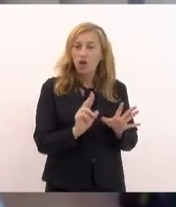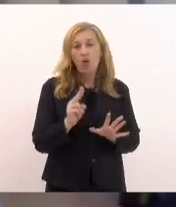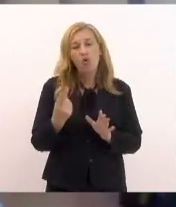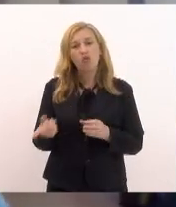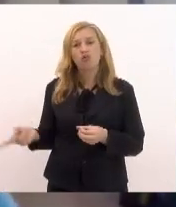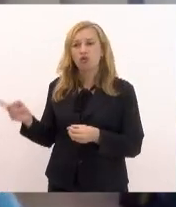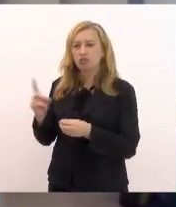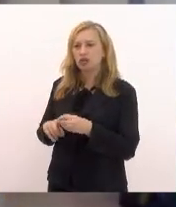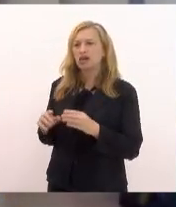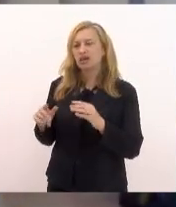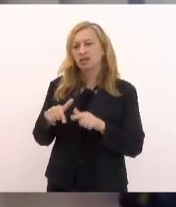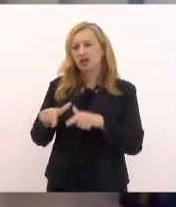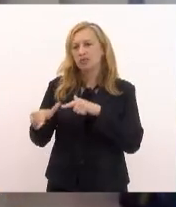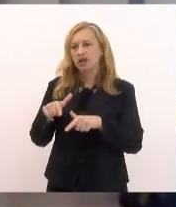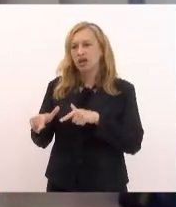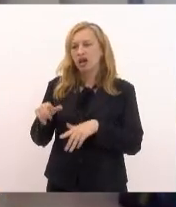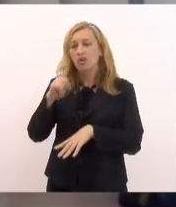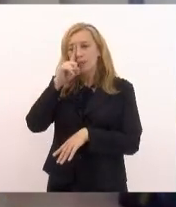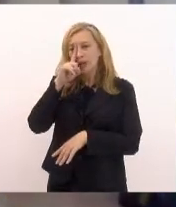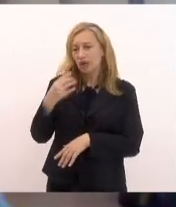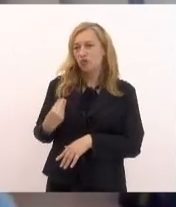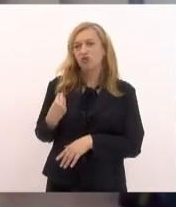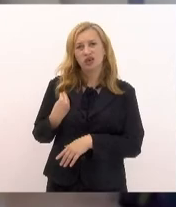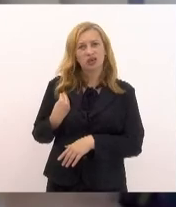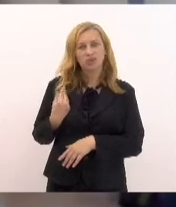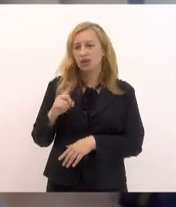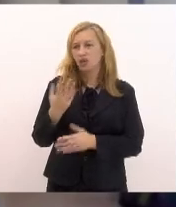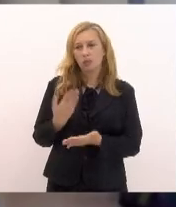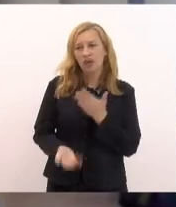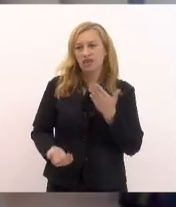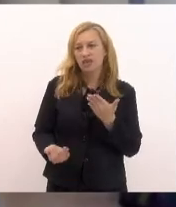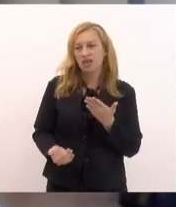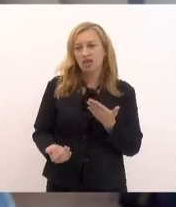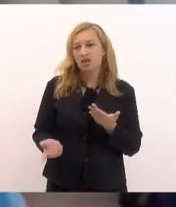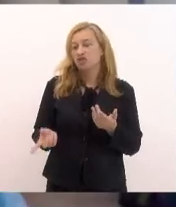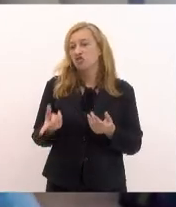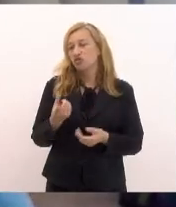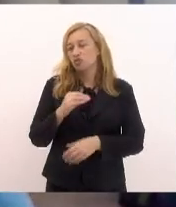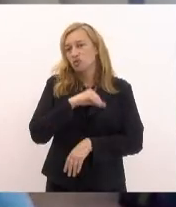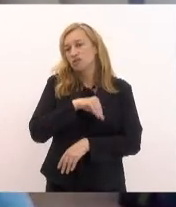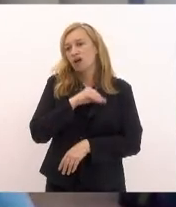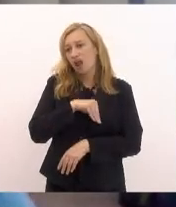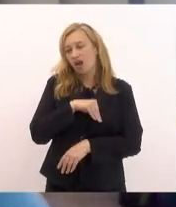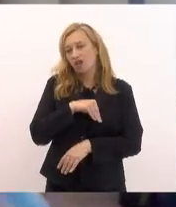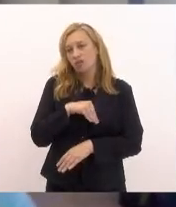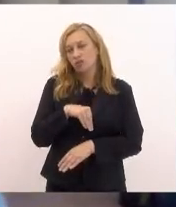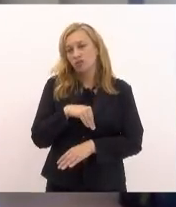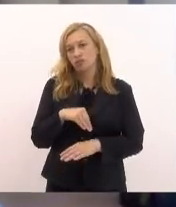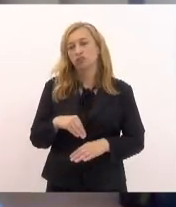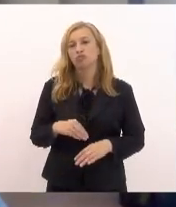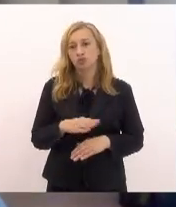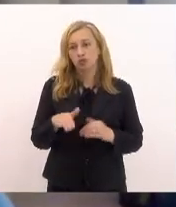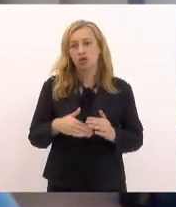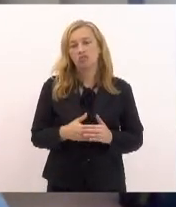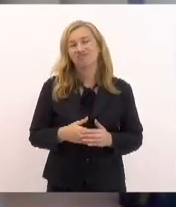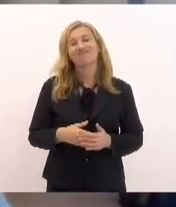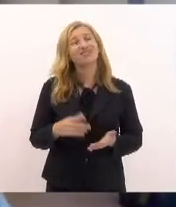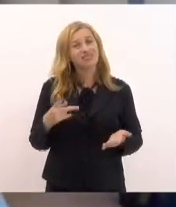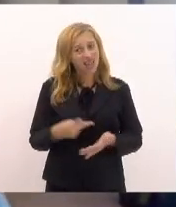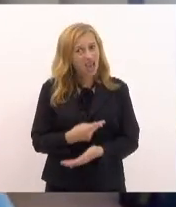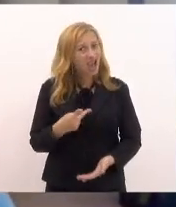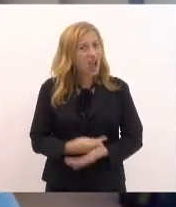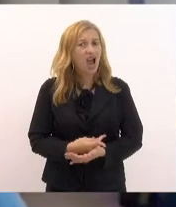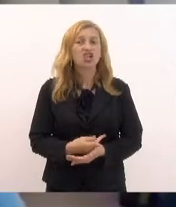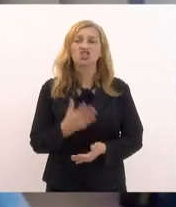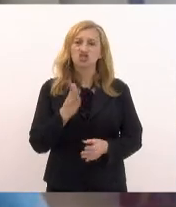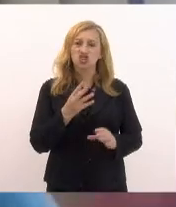voltar a trabalhar, colocar sua vida em risco para não perder uma parte do salário. Isso é cruel, isso é inaceitável. A gente já oficiou